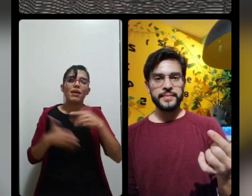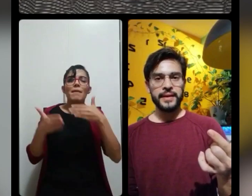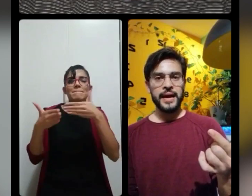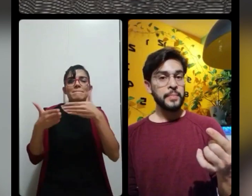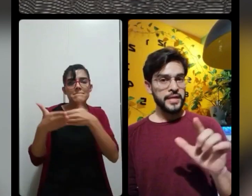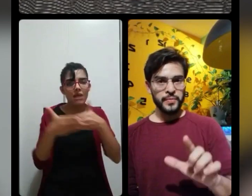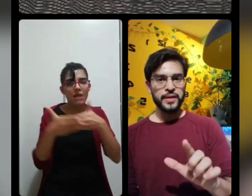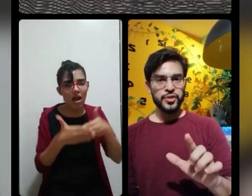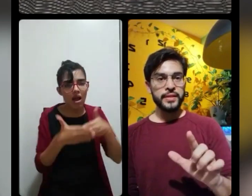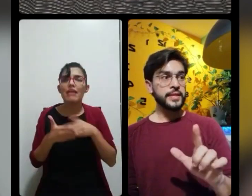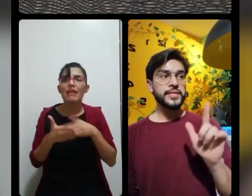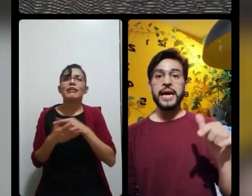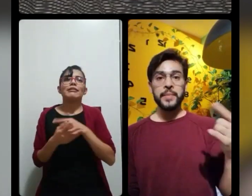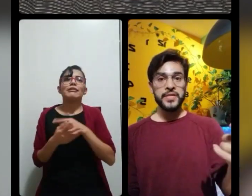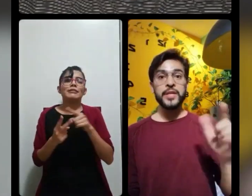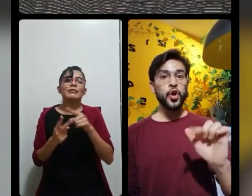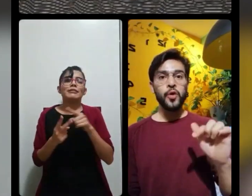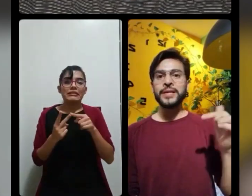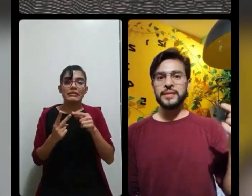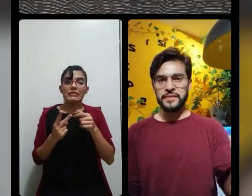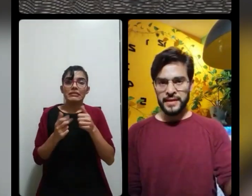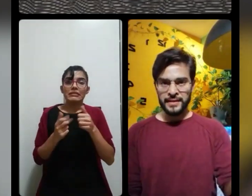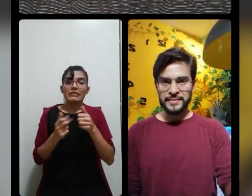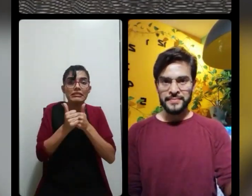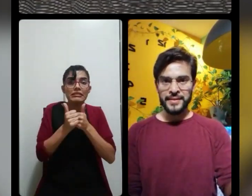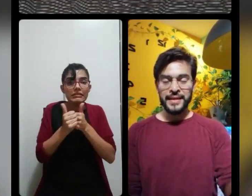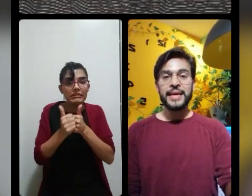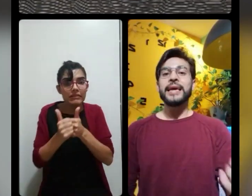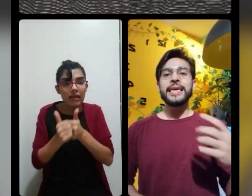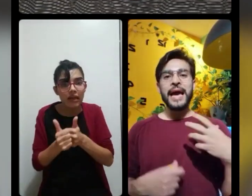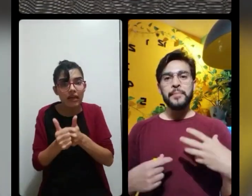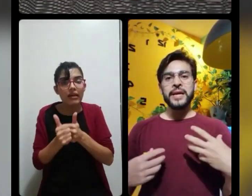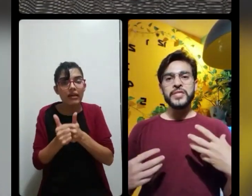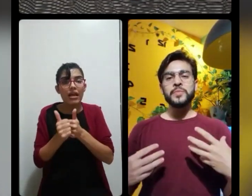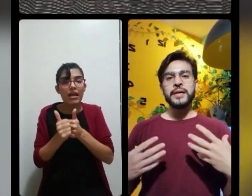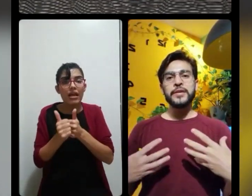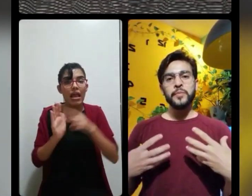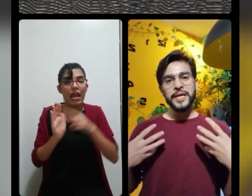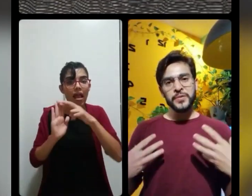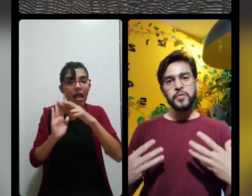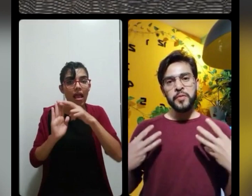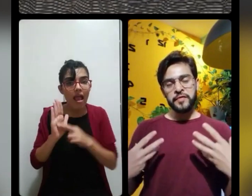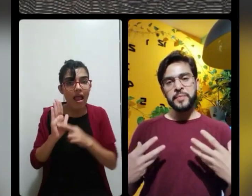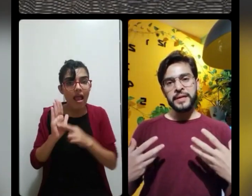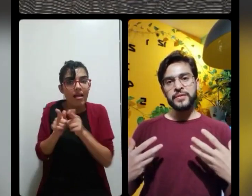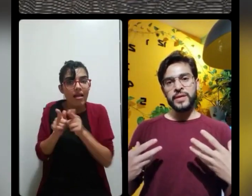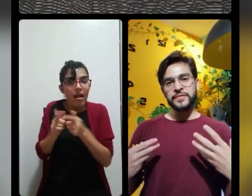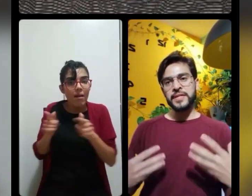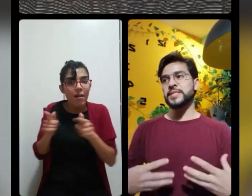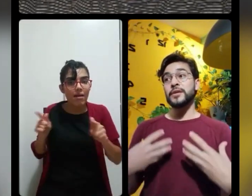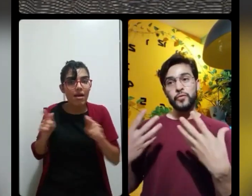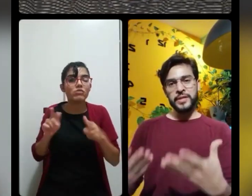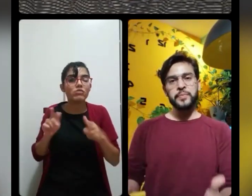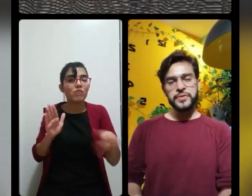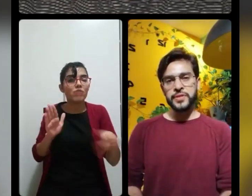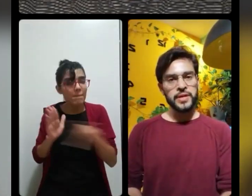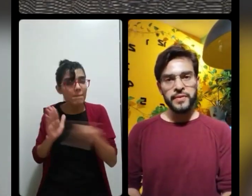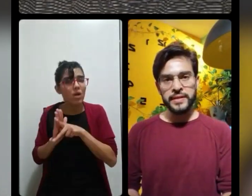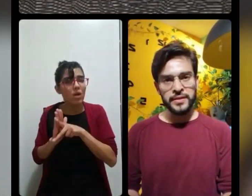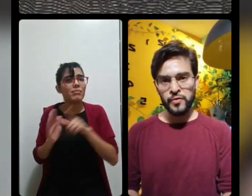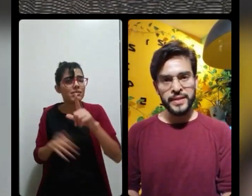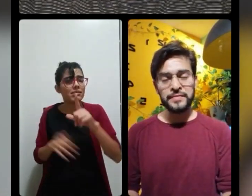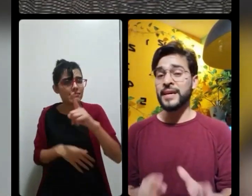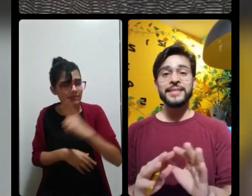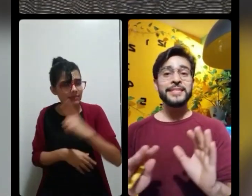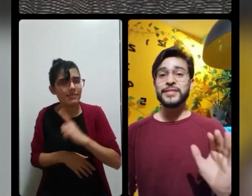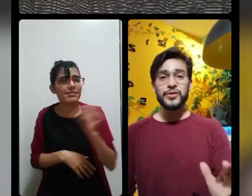rigidez, e a mesma normatividade. E o mesmo movimento, às vezes, de contraposição